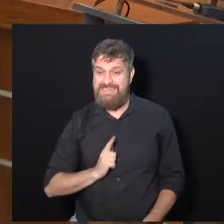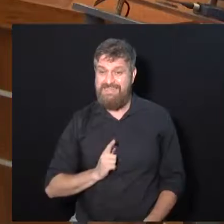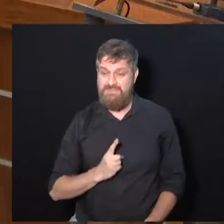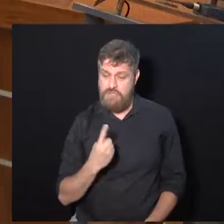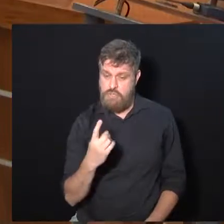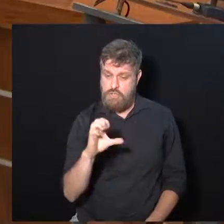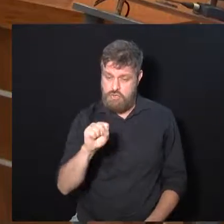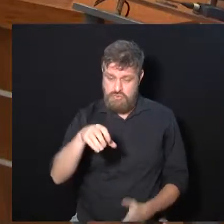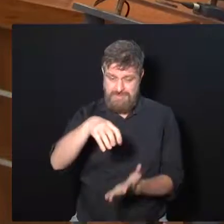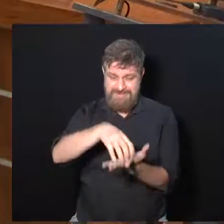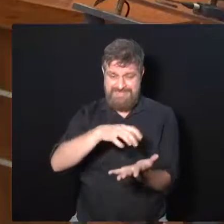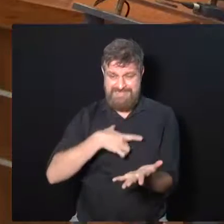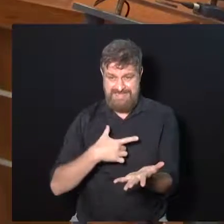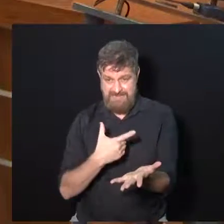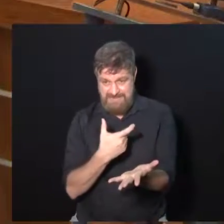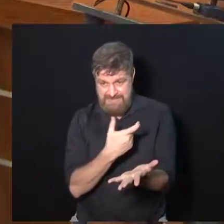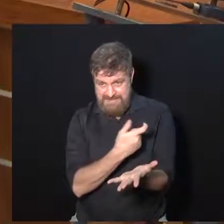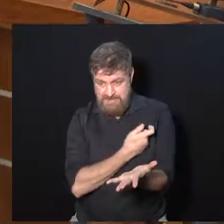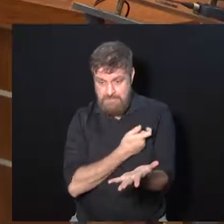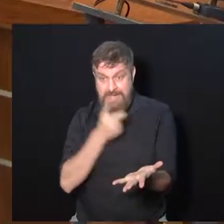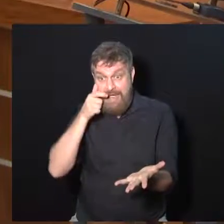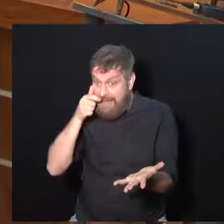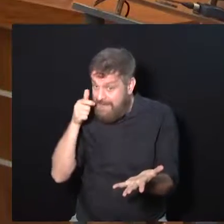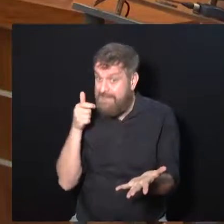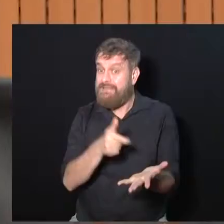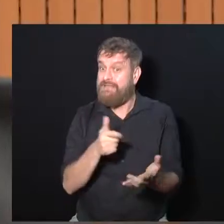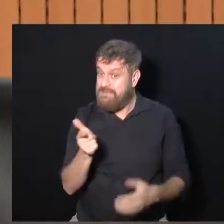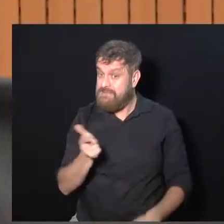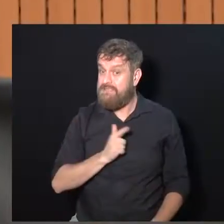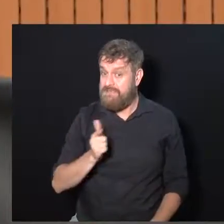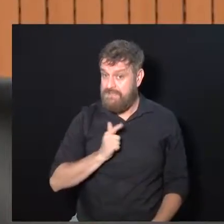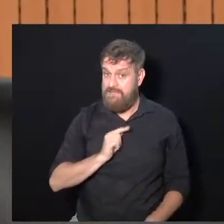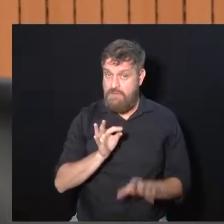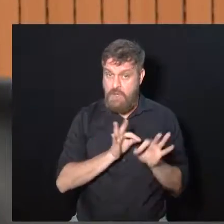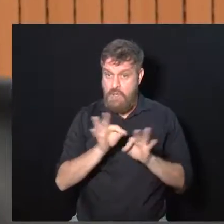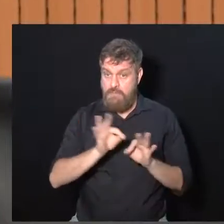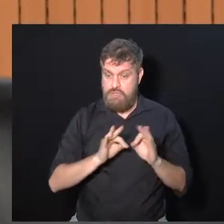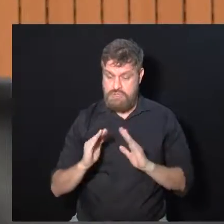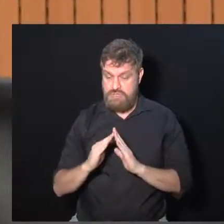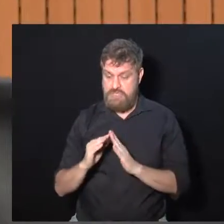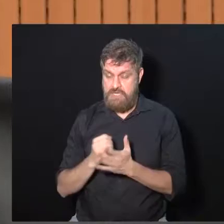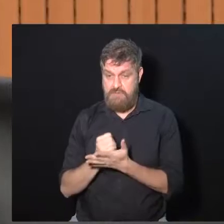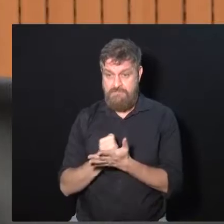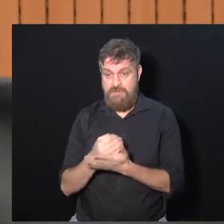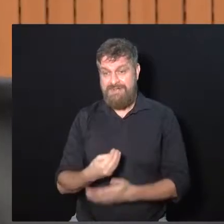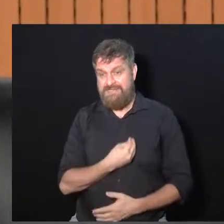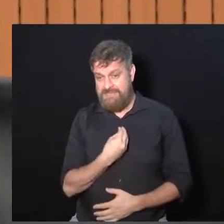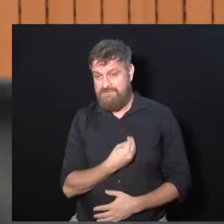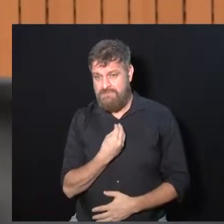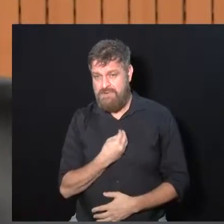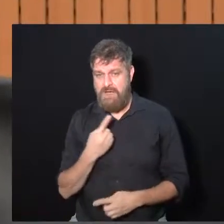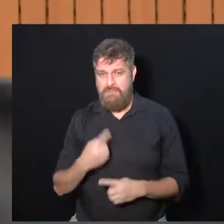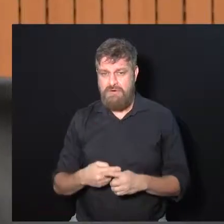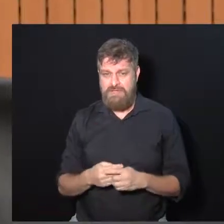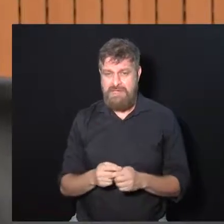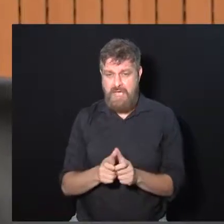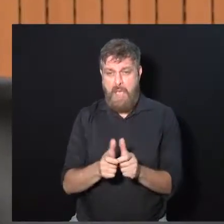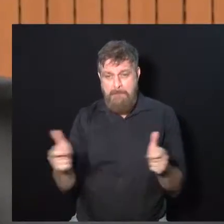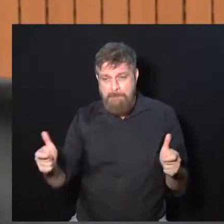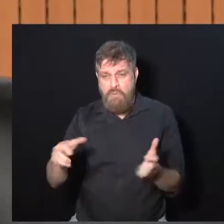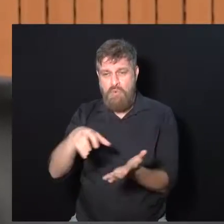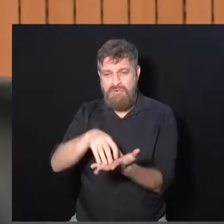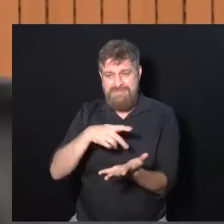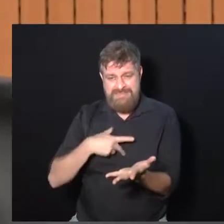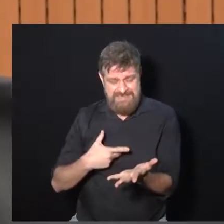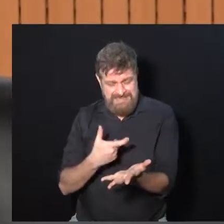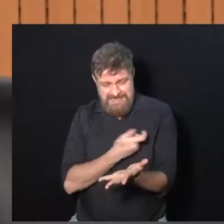básicas, inicialmente, elas tiveram interesse em realizar esse projeto Farmácia Viva, porque muitas unidades elas já tinham hortas